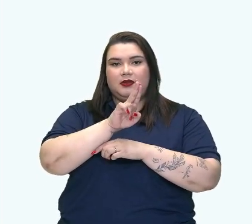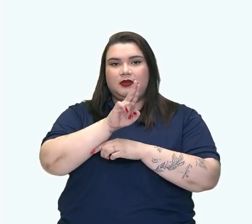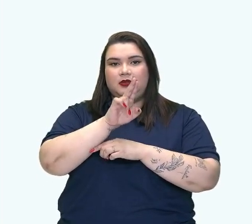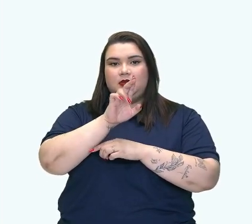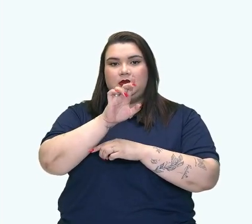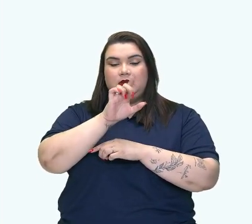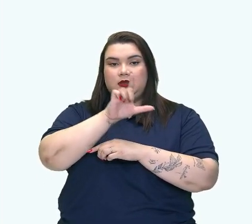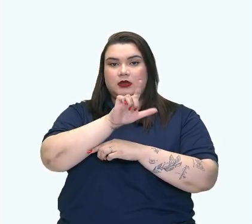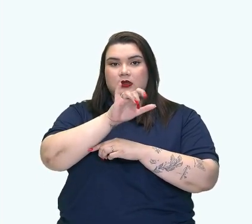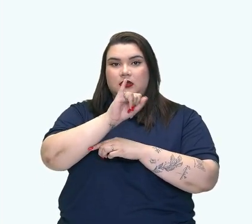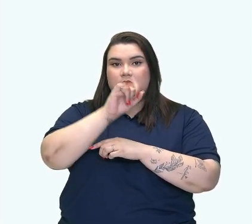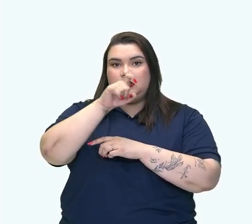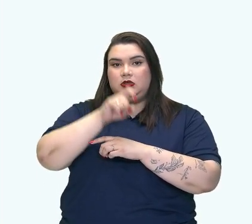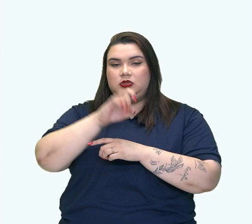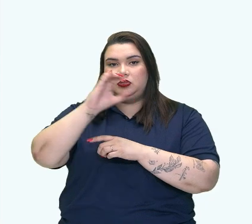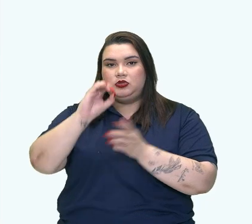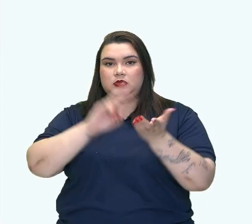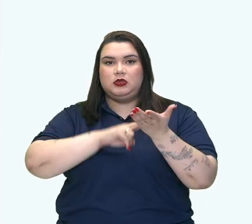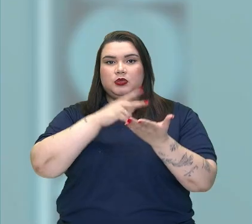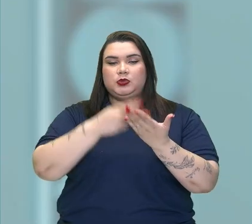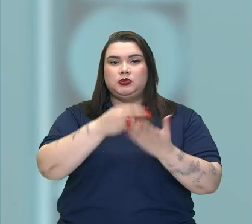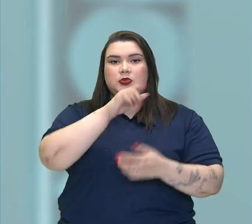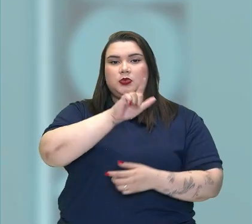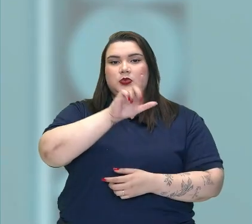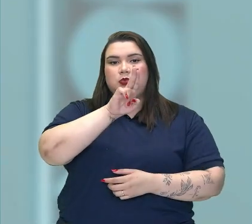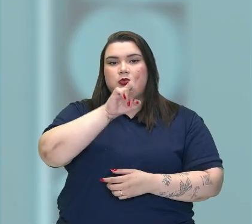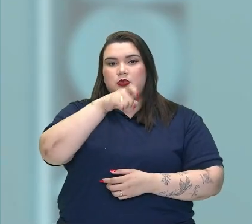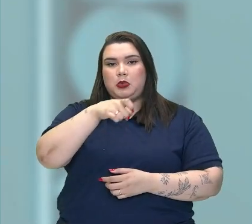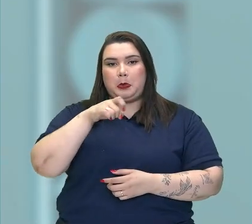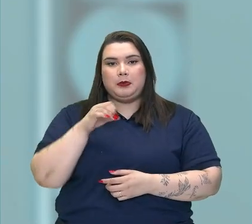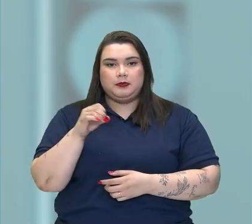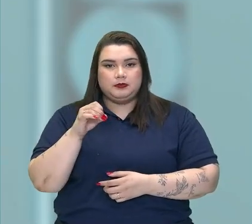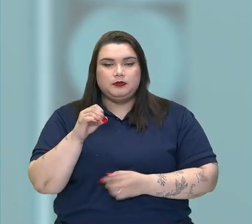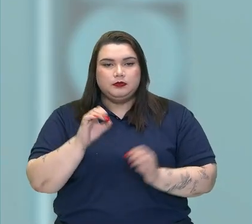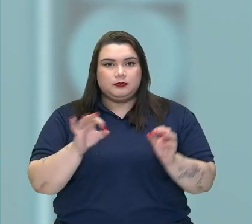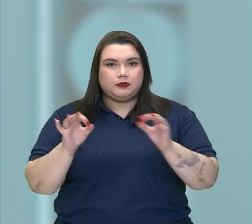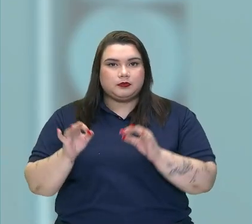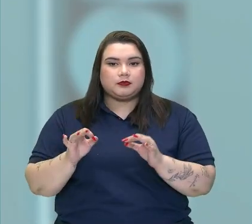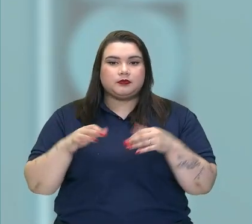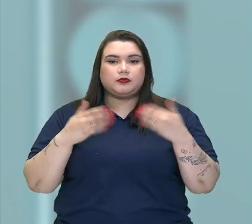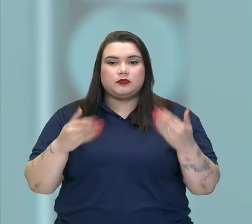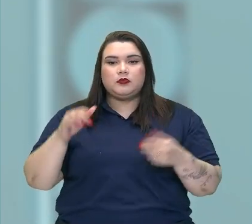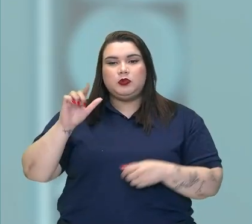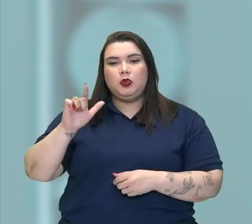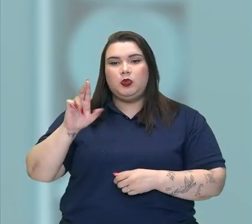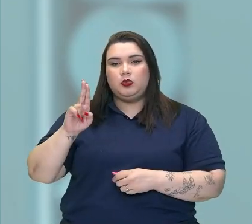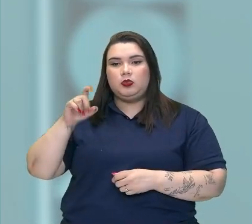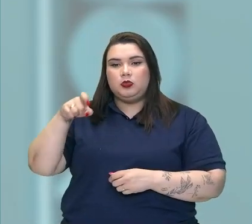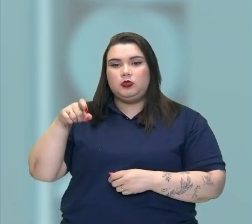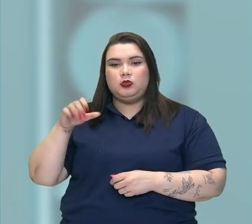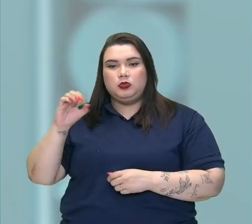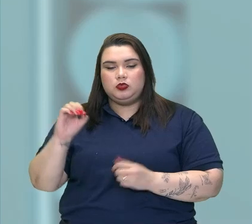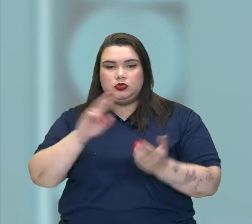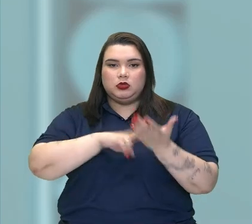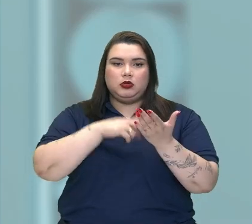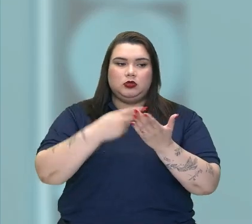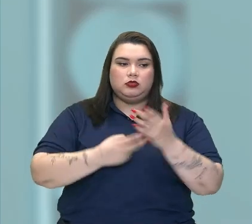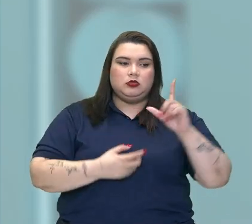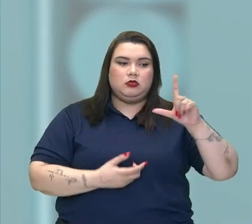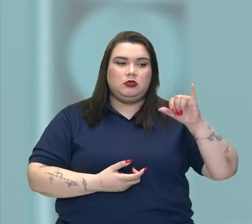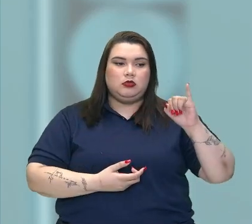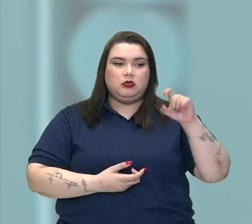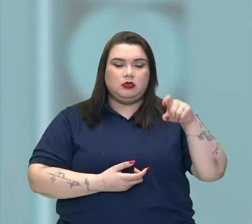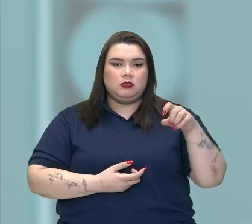era tendência, no final das contas se transformou apenas em lixo. Era uma questão de luxo e virou lixo.